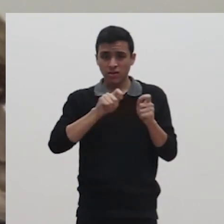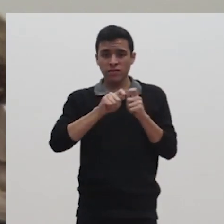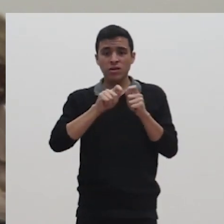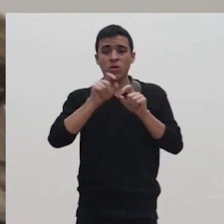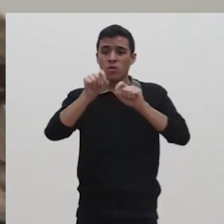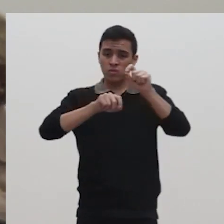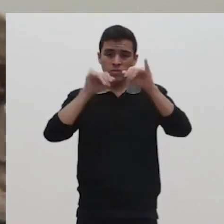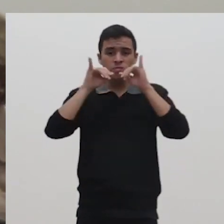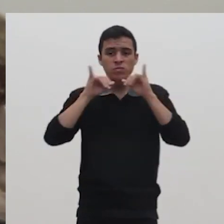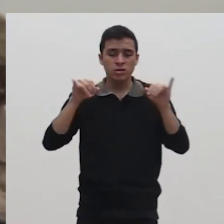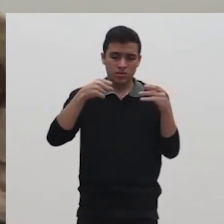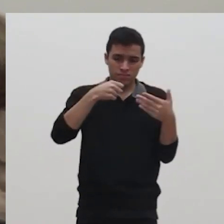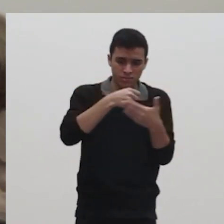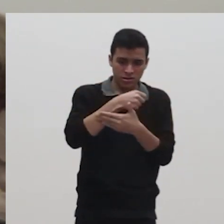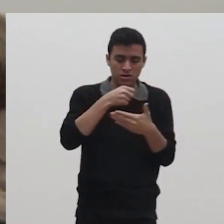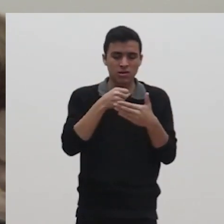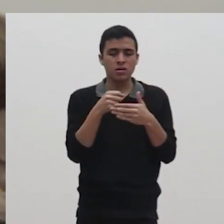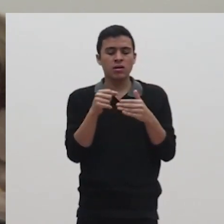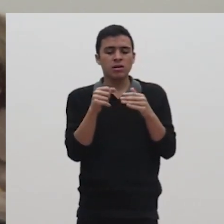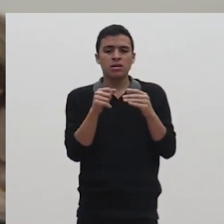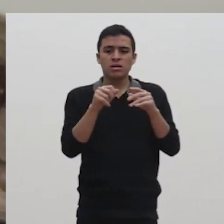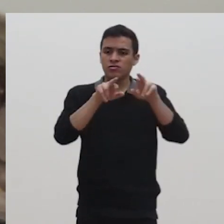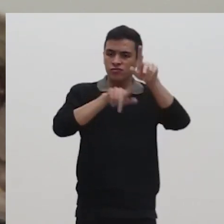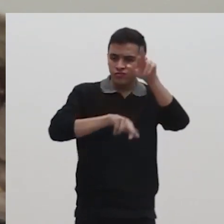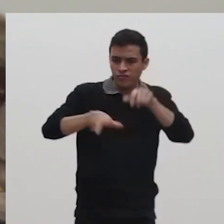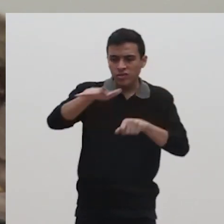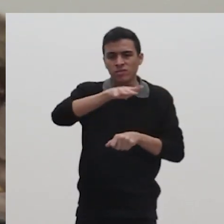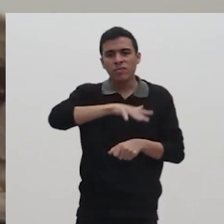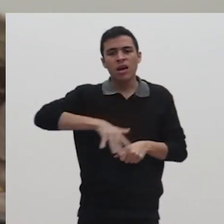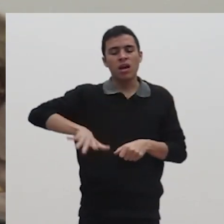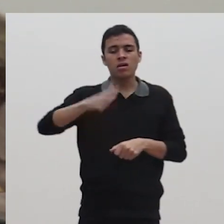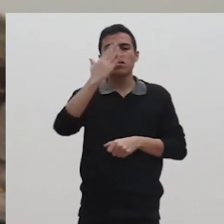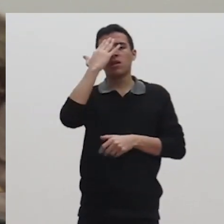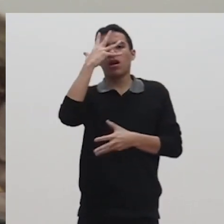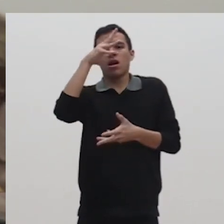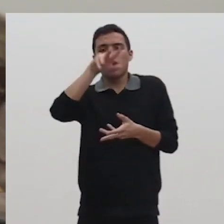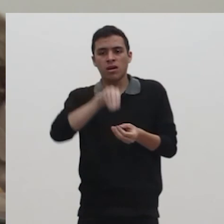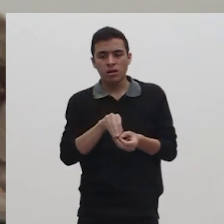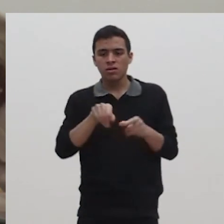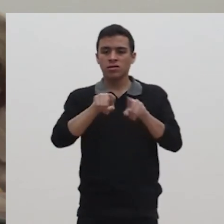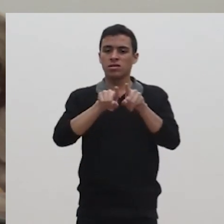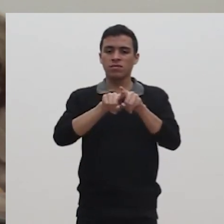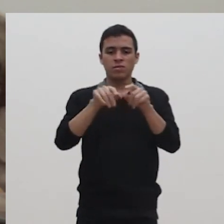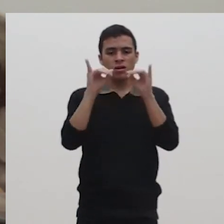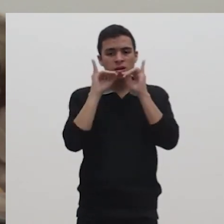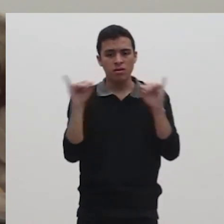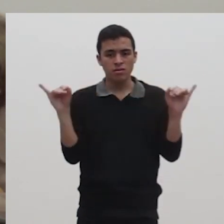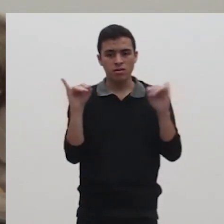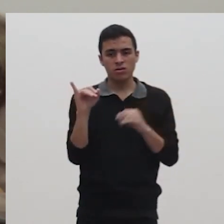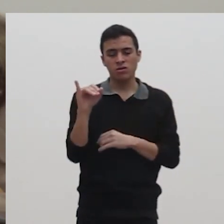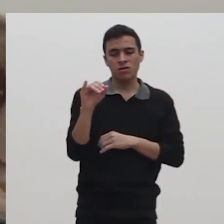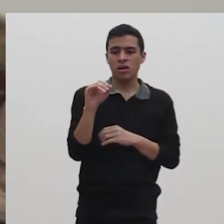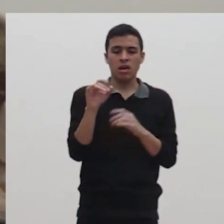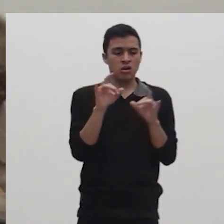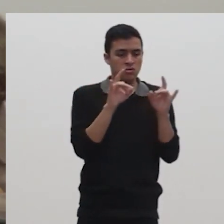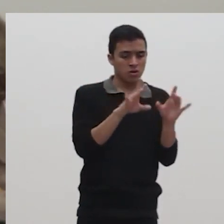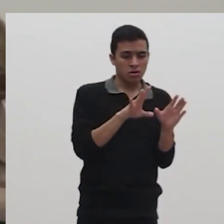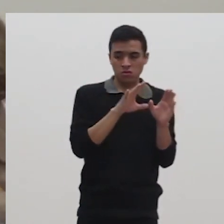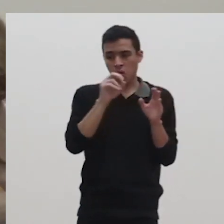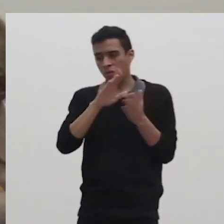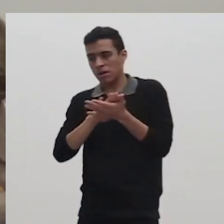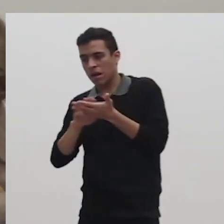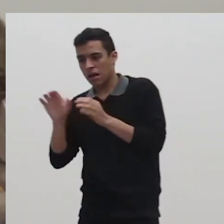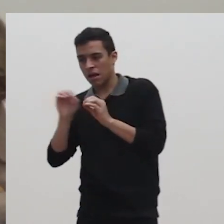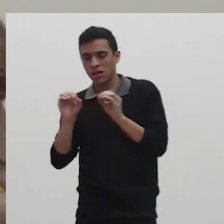campanha baseada na ideia da complexidade que é esse nosso espaço, né? Uma campanha de 8 ou 80, de tudo ou nada,